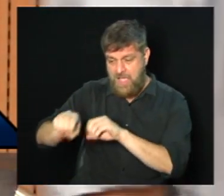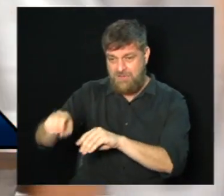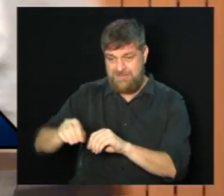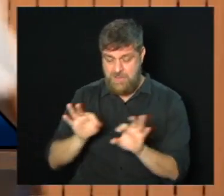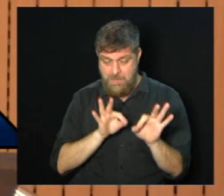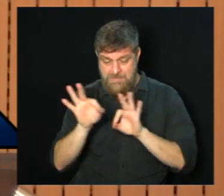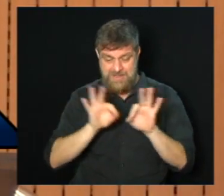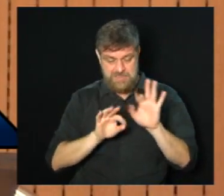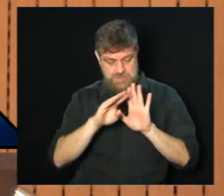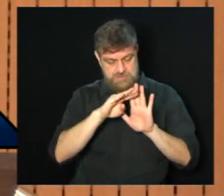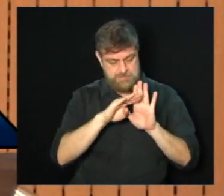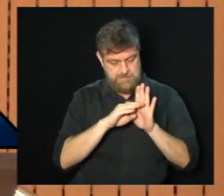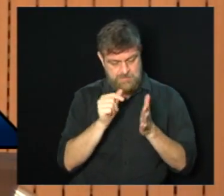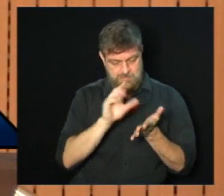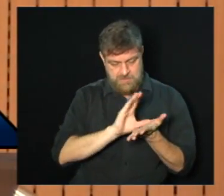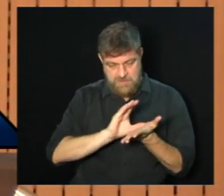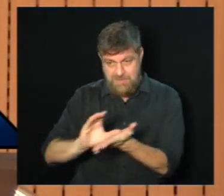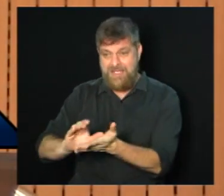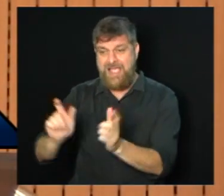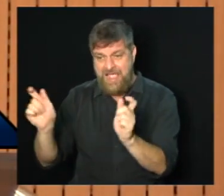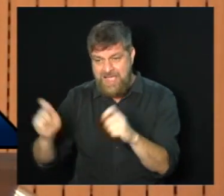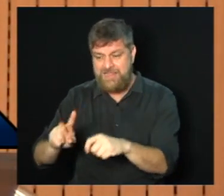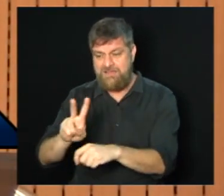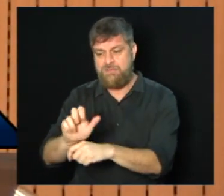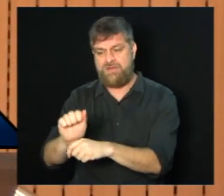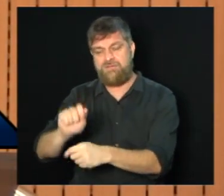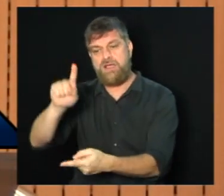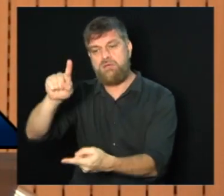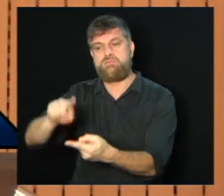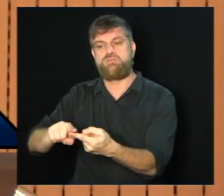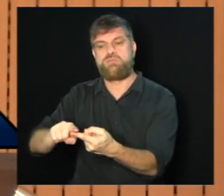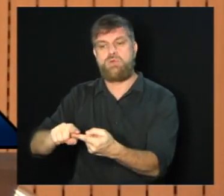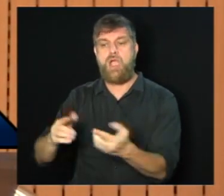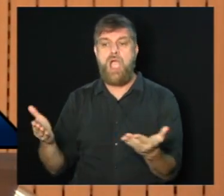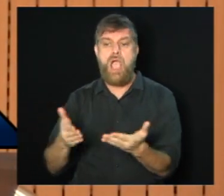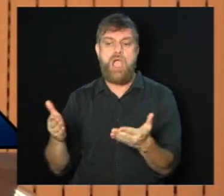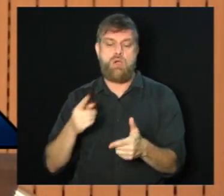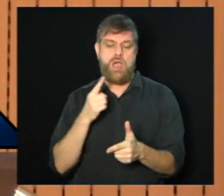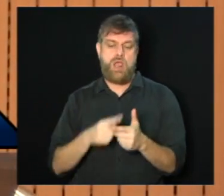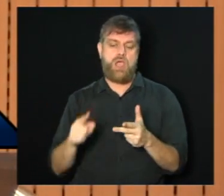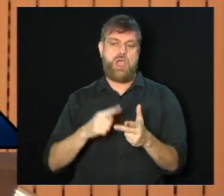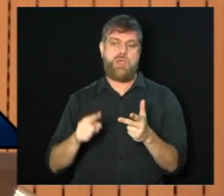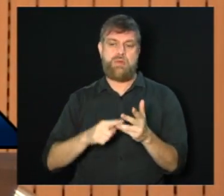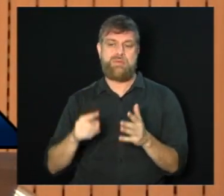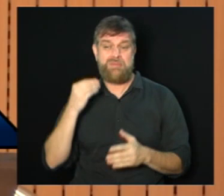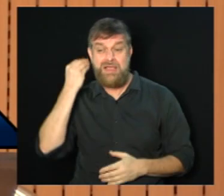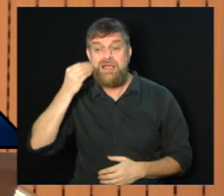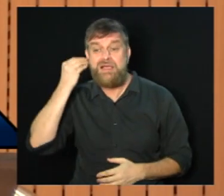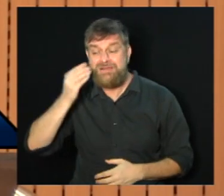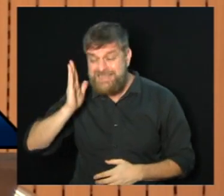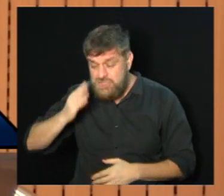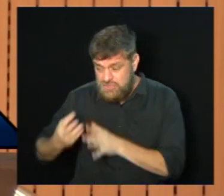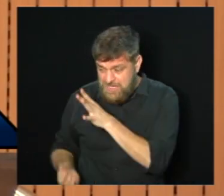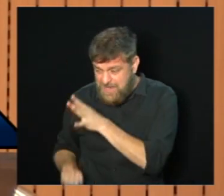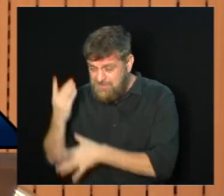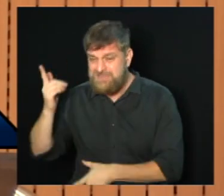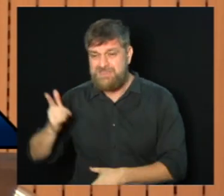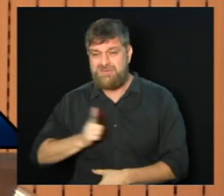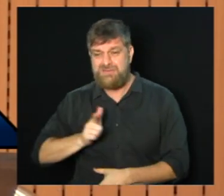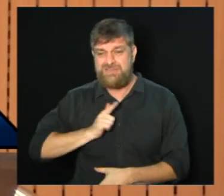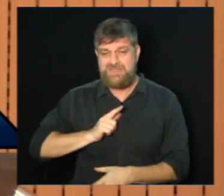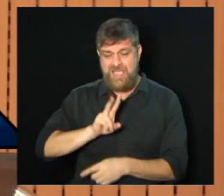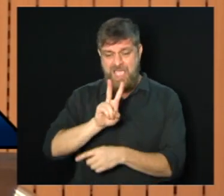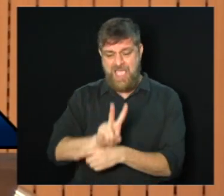poderia ter sanado sim o déficit de vagas. Agora, os problemas envolvidos nas experiências já existentes. A maior falta de